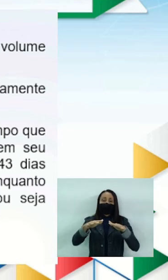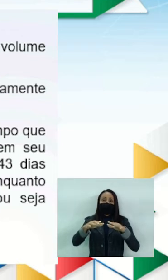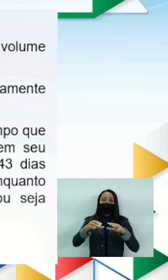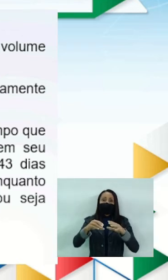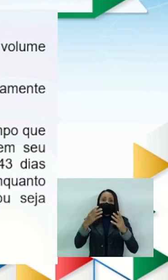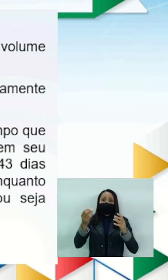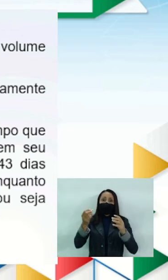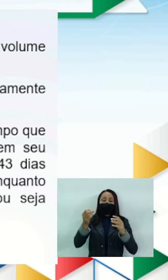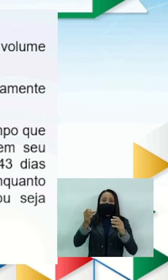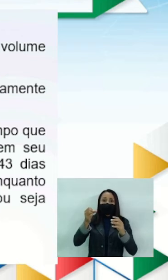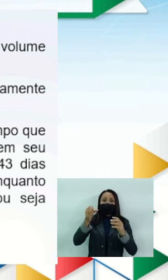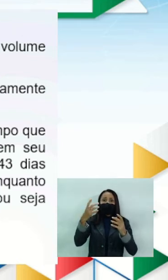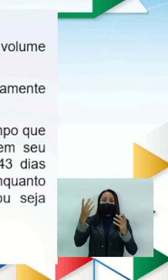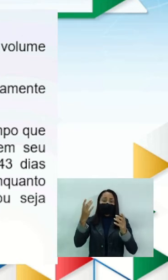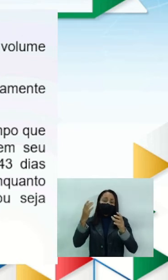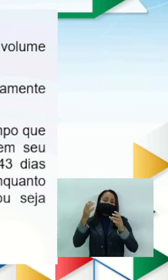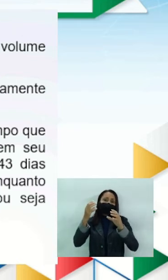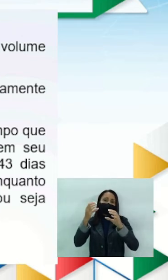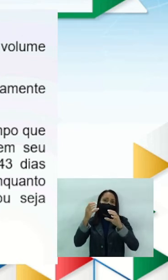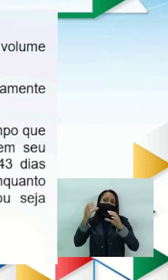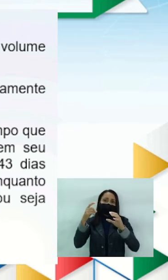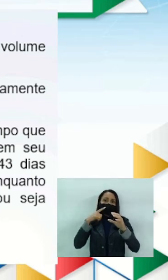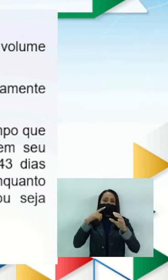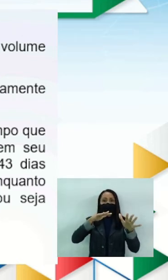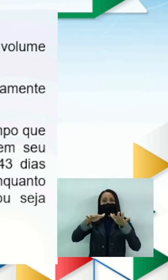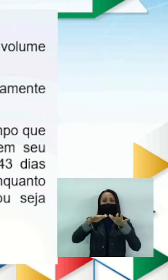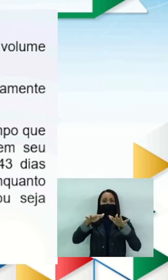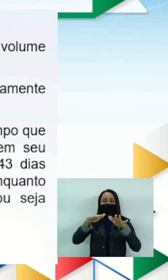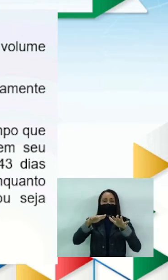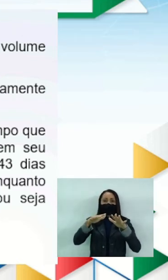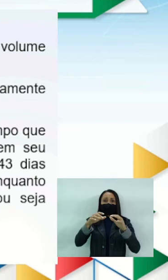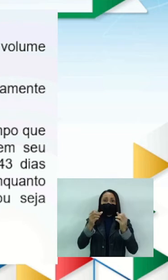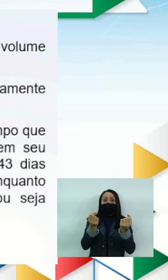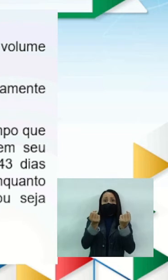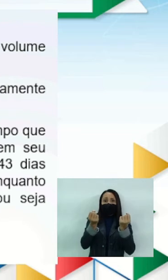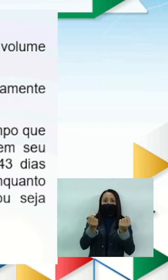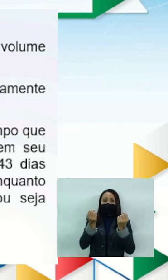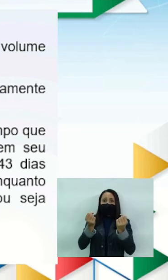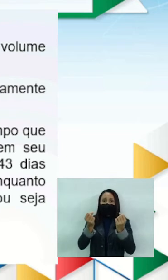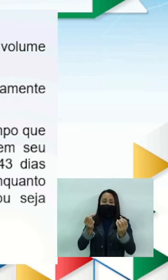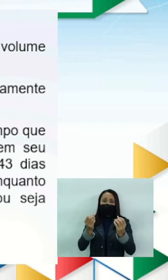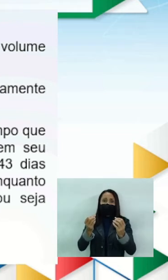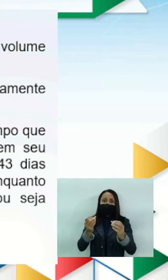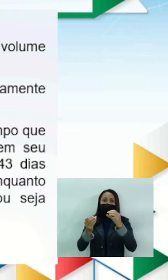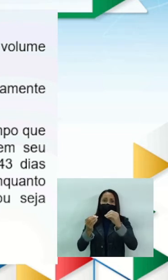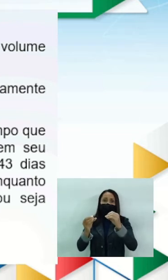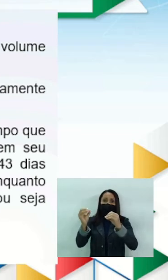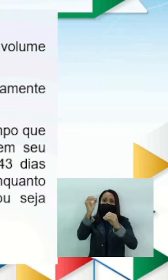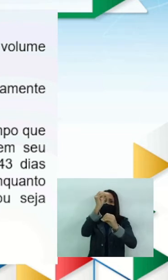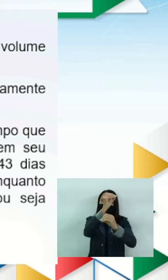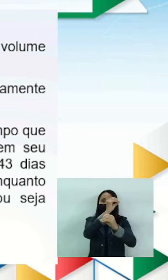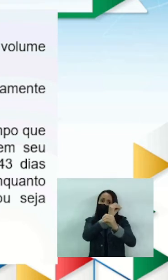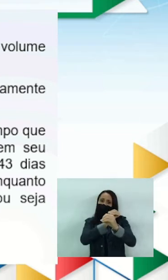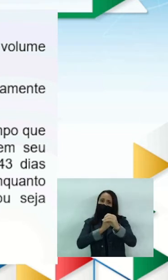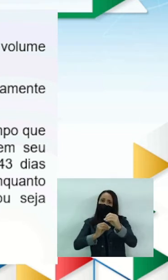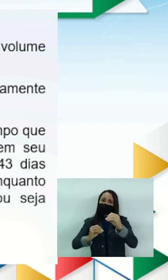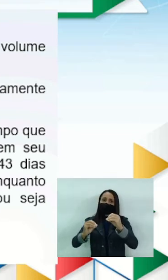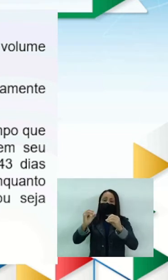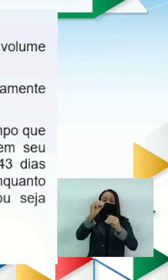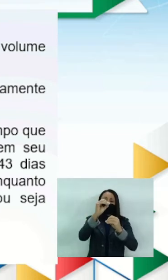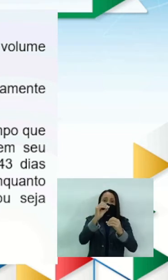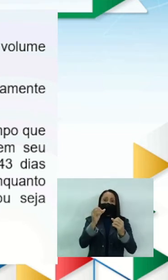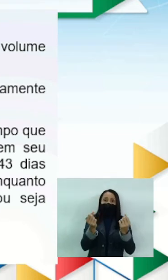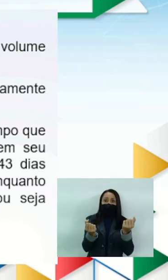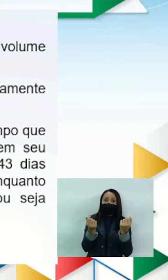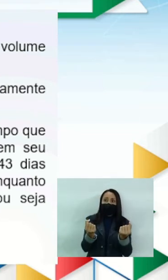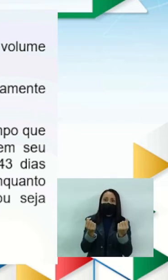Rotação é o nome que se dá quando um determinado volume de massa gira ao redor do seu próprio eixo. Então, o volume de massa ela vai girar